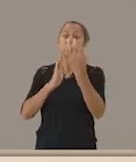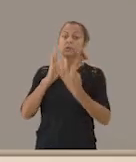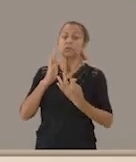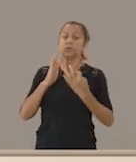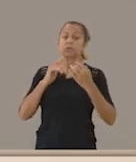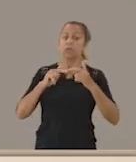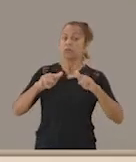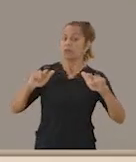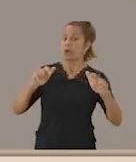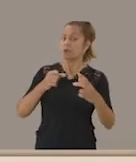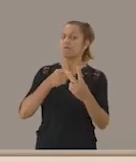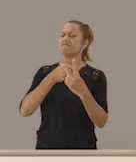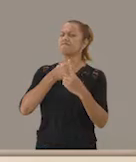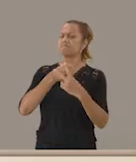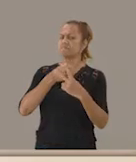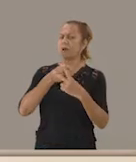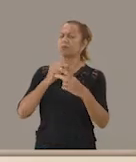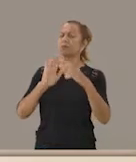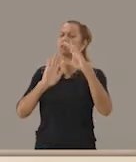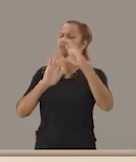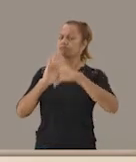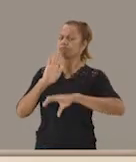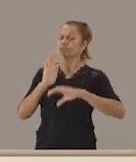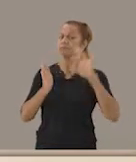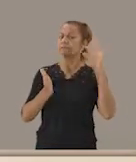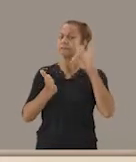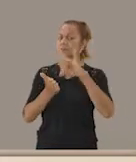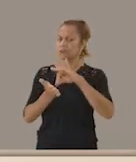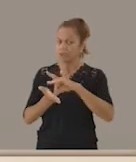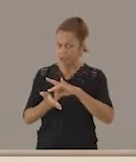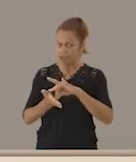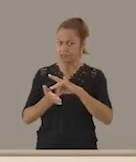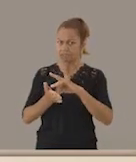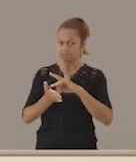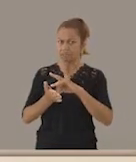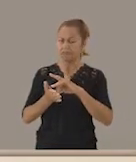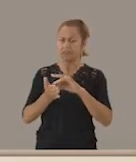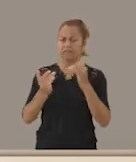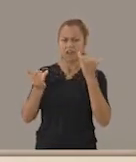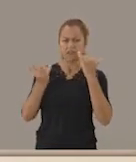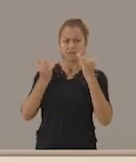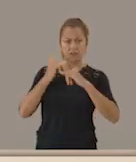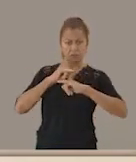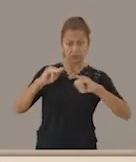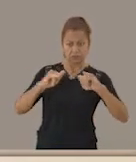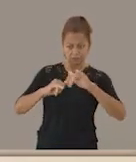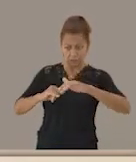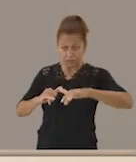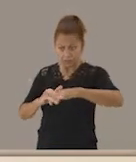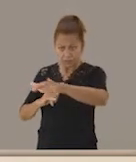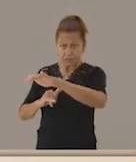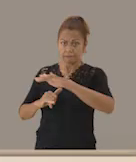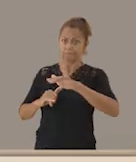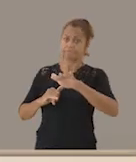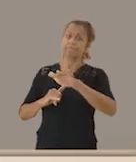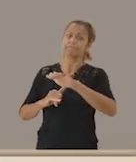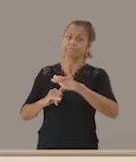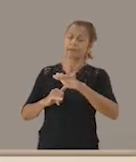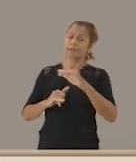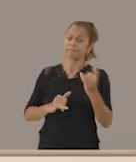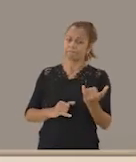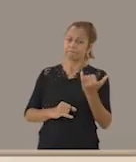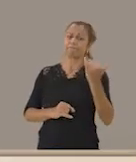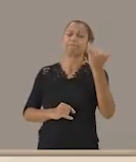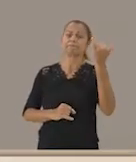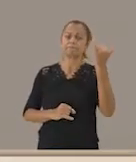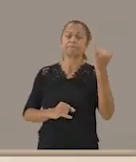por conteúdos verdadeiros, de caráter informativo e relevância social. Isso significa